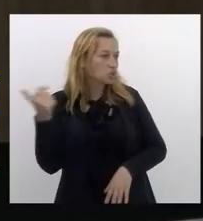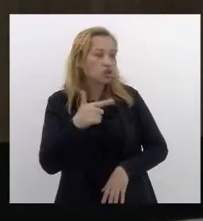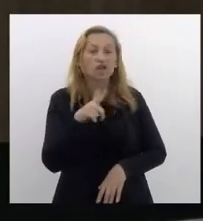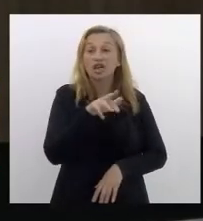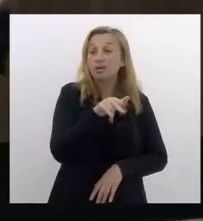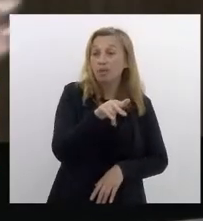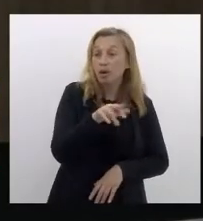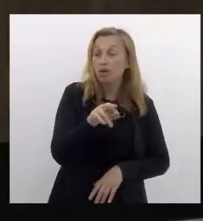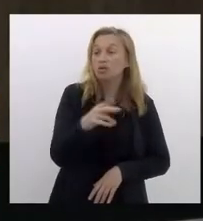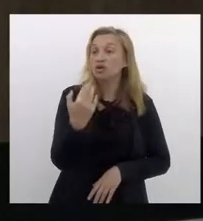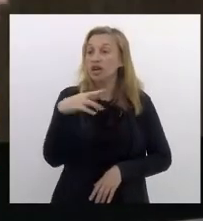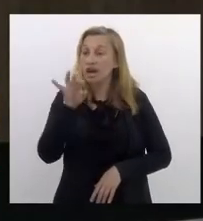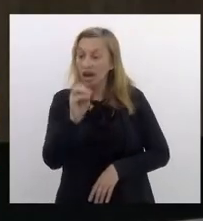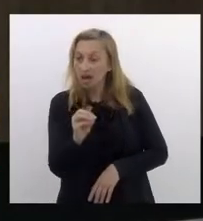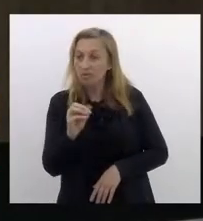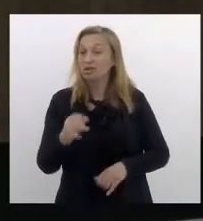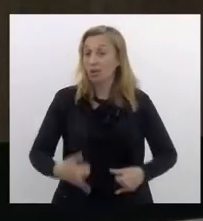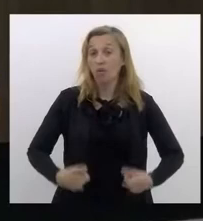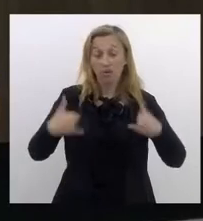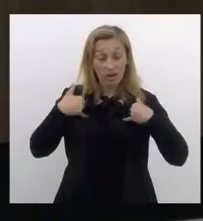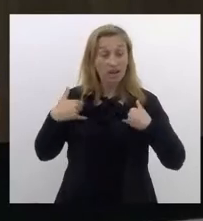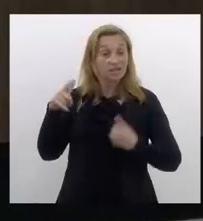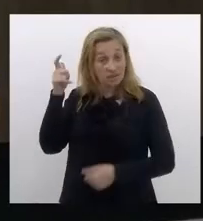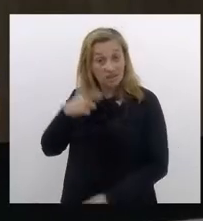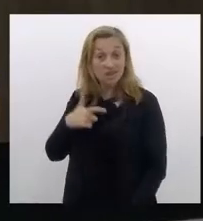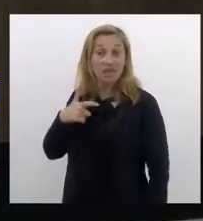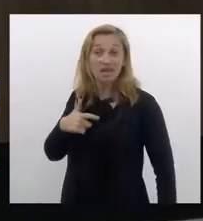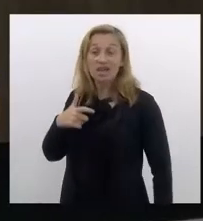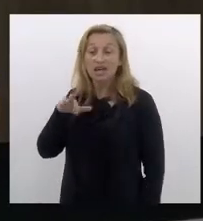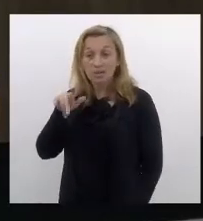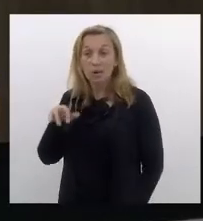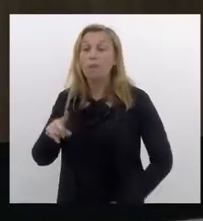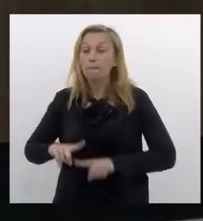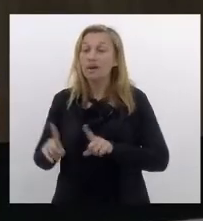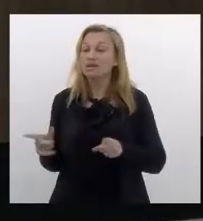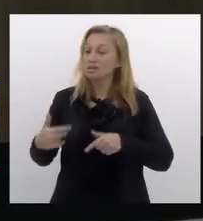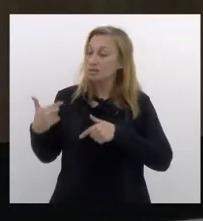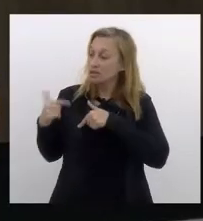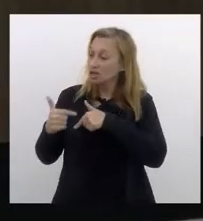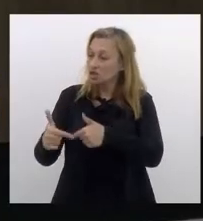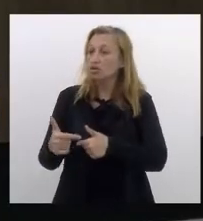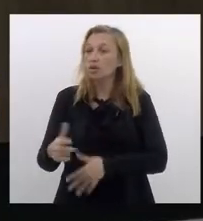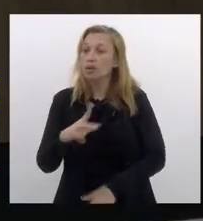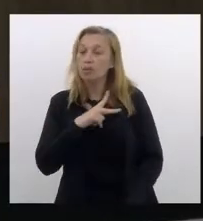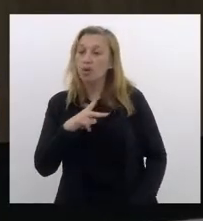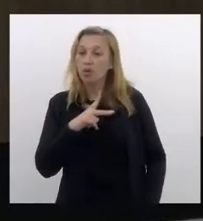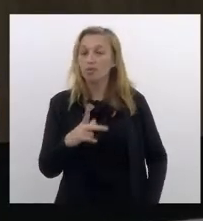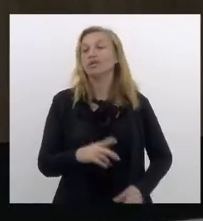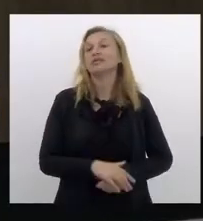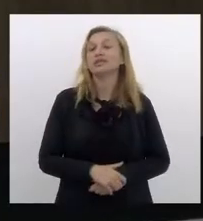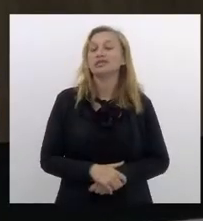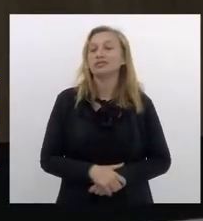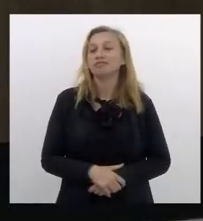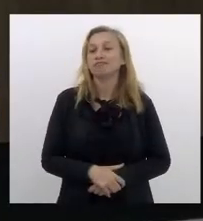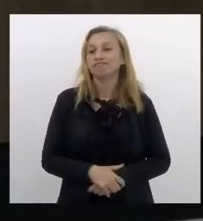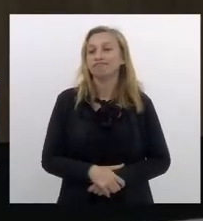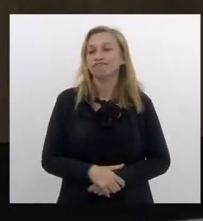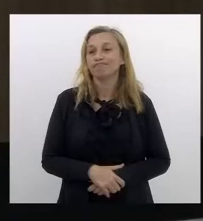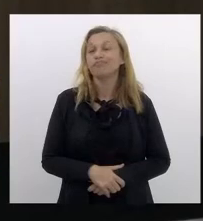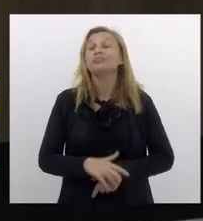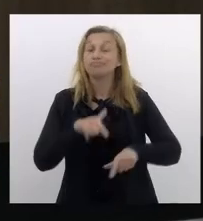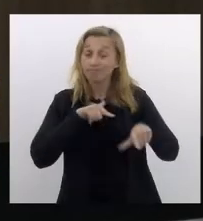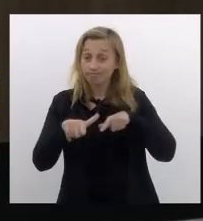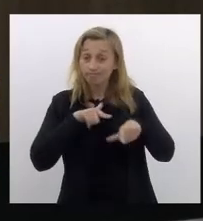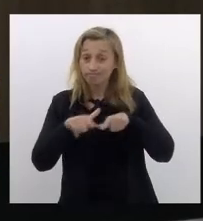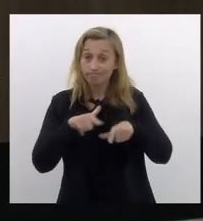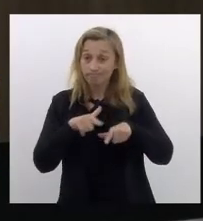Ricardo Boechat. Claro que ele se orgulhava muito de ser irmão do Ricardo Boechat, mas ele tinha uma trajetória própria, ele tinha luz própria, ele tinha trabalho,